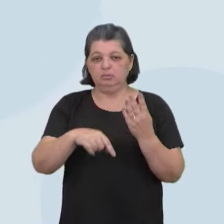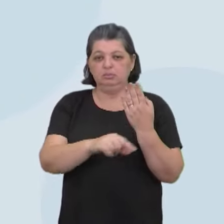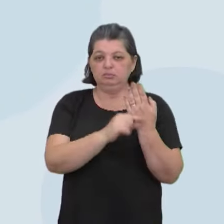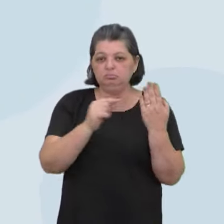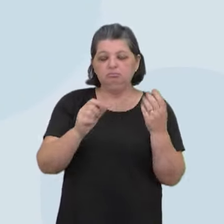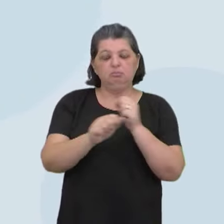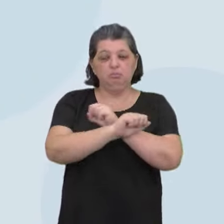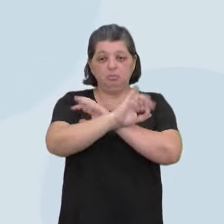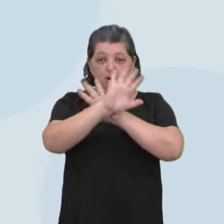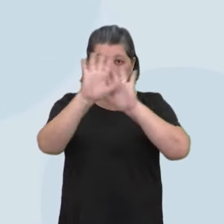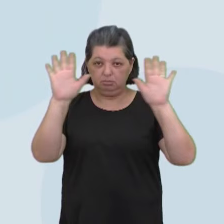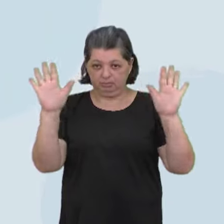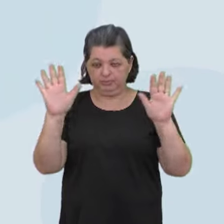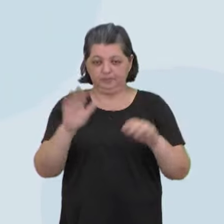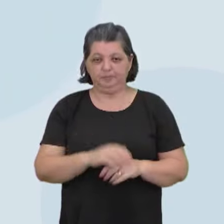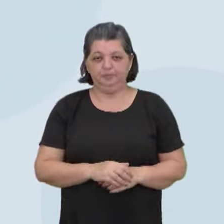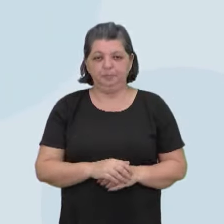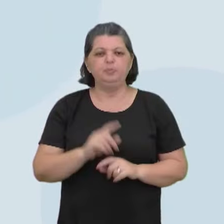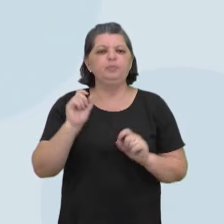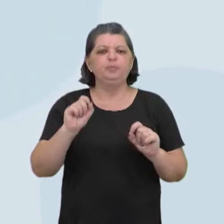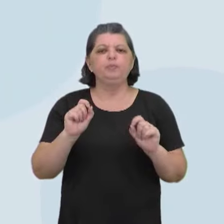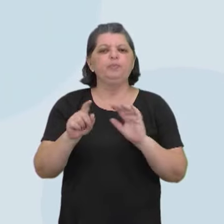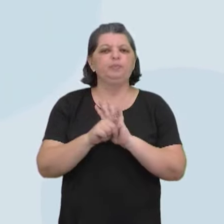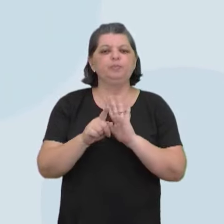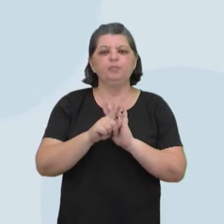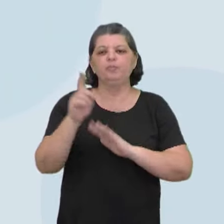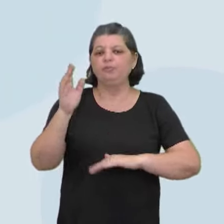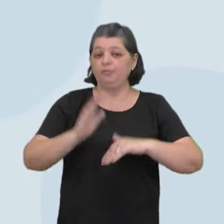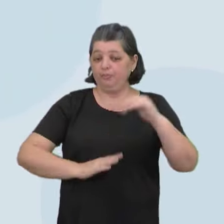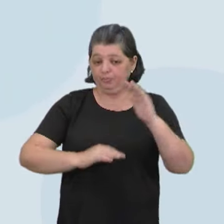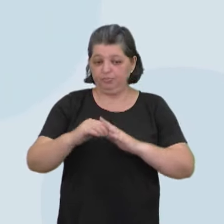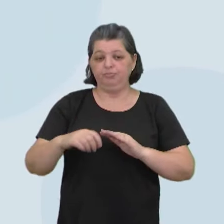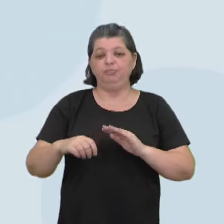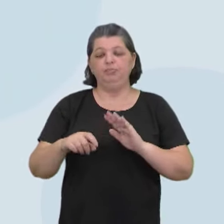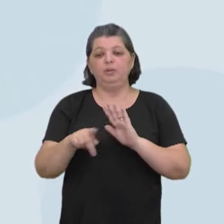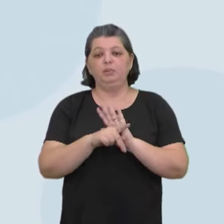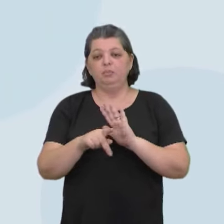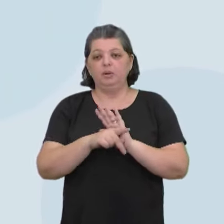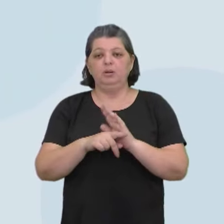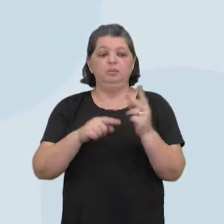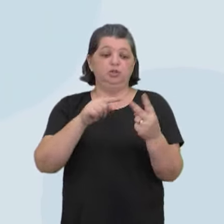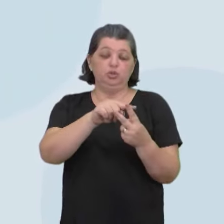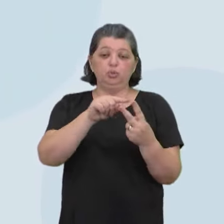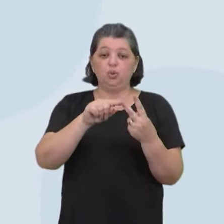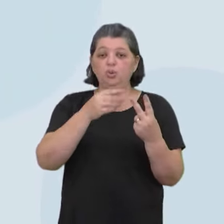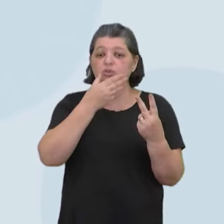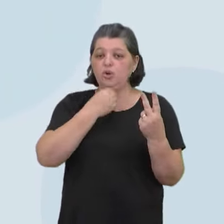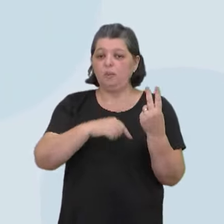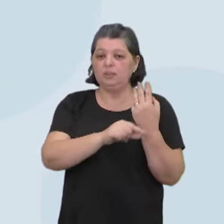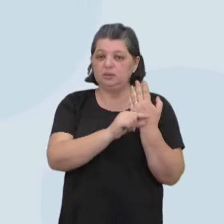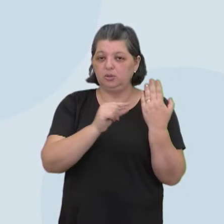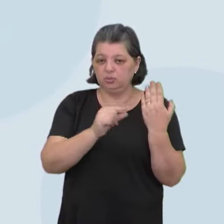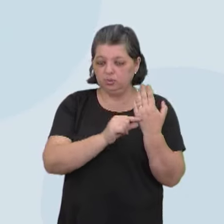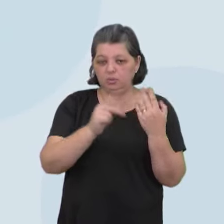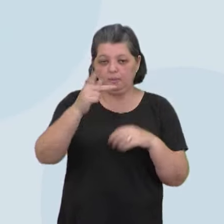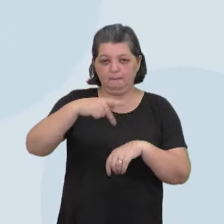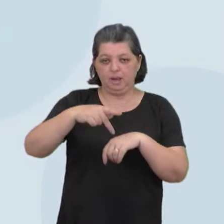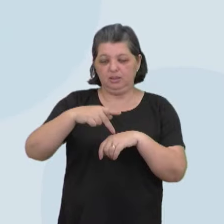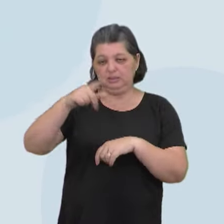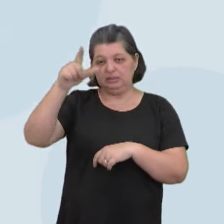Esclarecimento. Essa obra que foi escrita a 4 mãos por dois autores